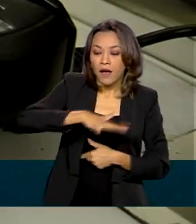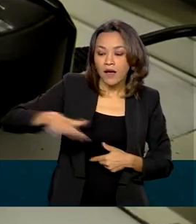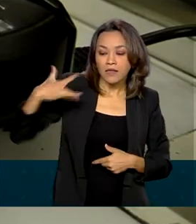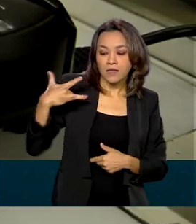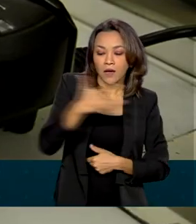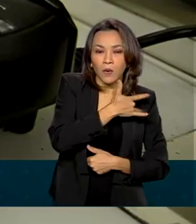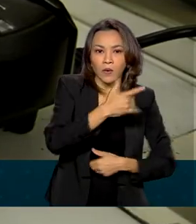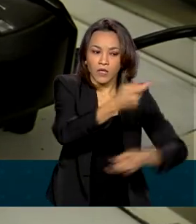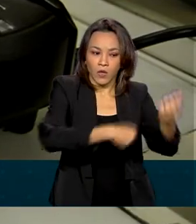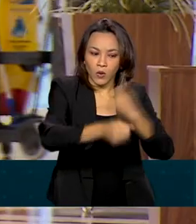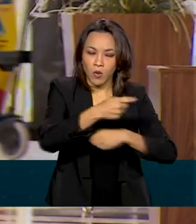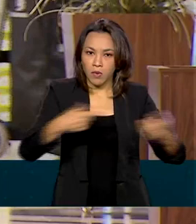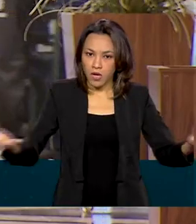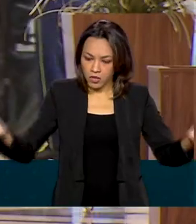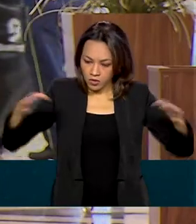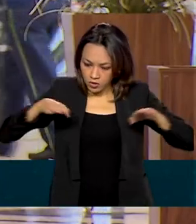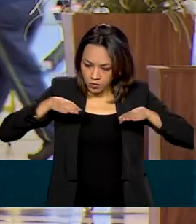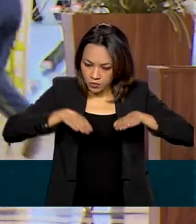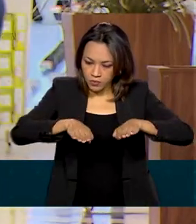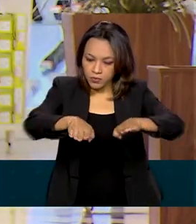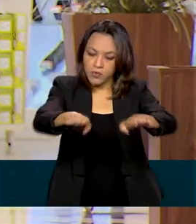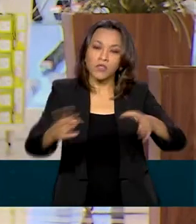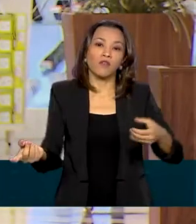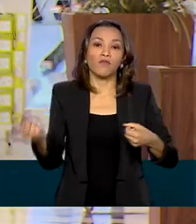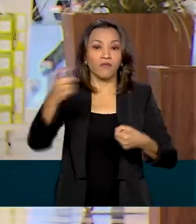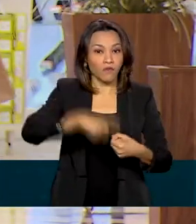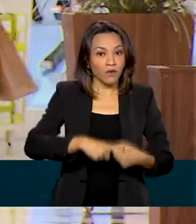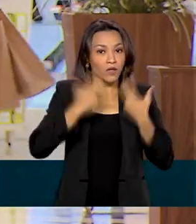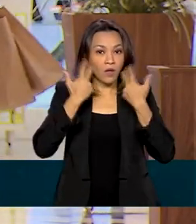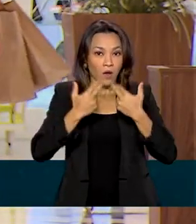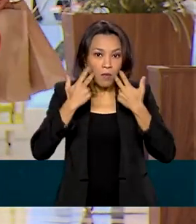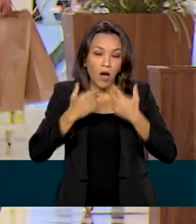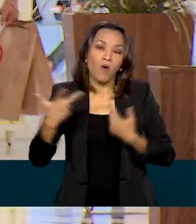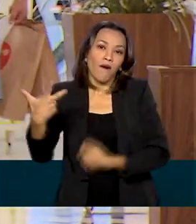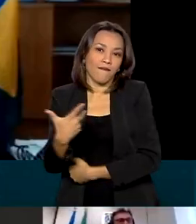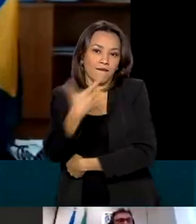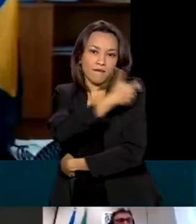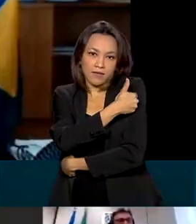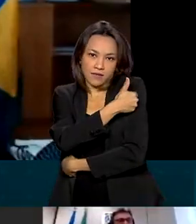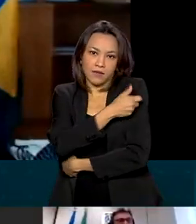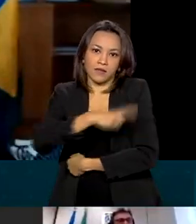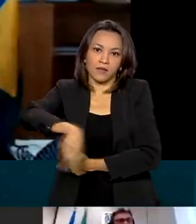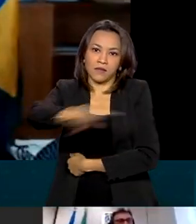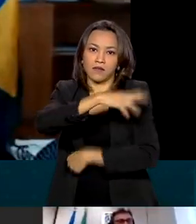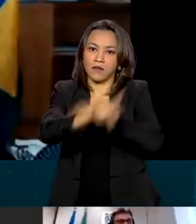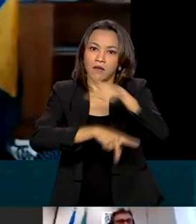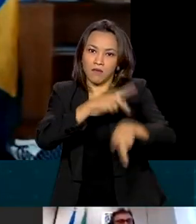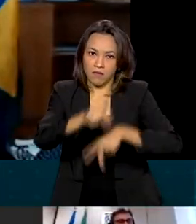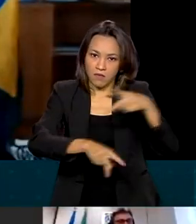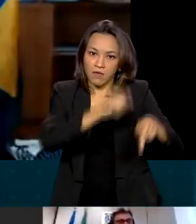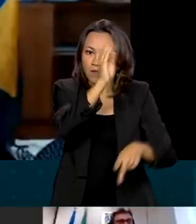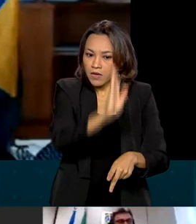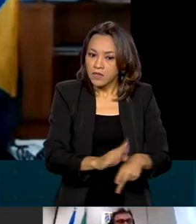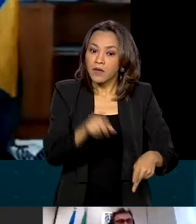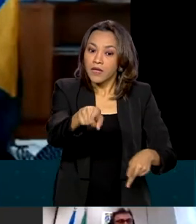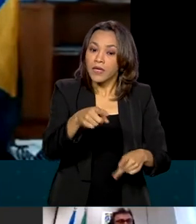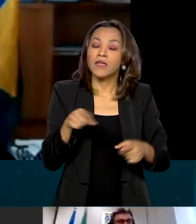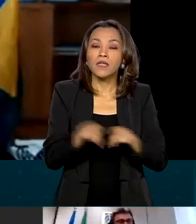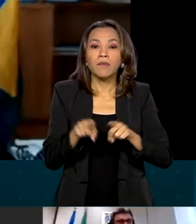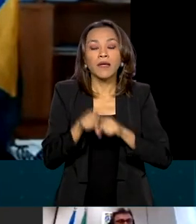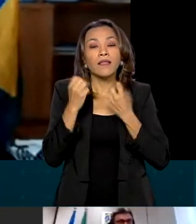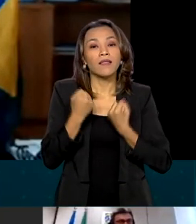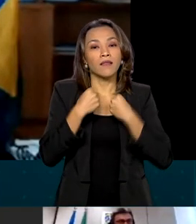haverá retomada de investimentos no país com a vacinação em massa da população. Ele ainda defendeu a agenda de